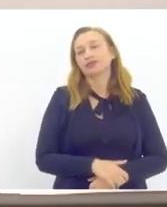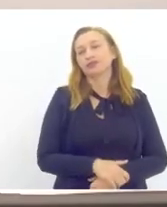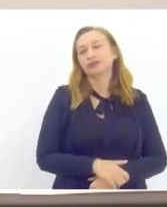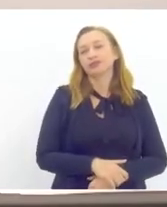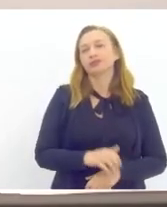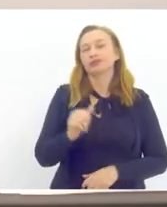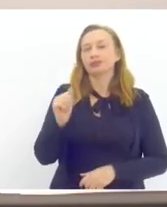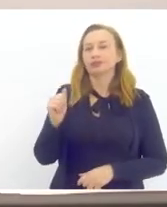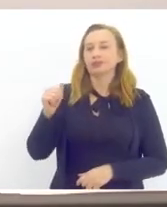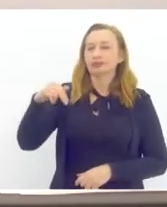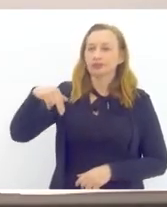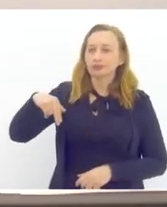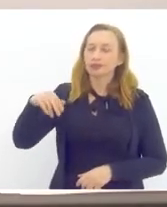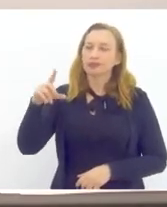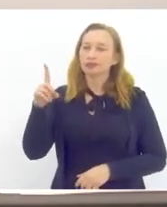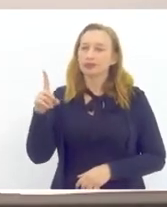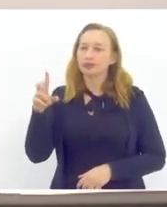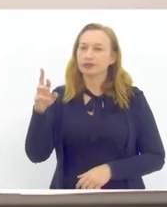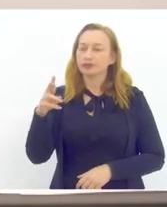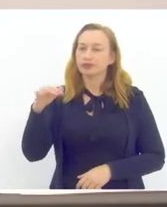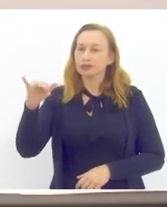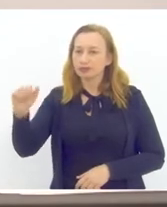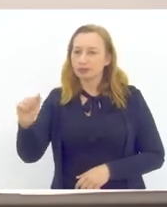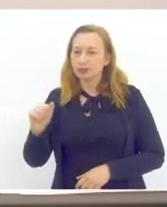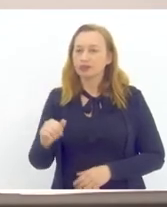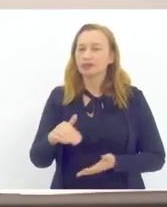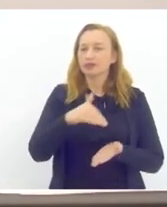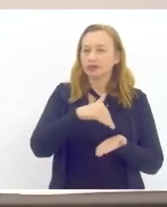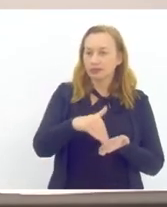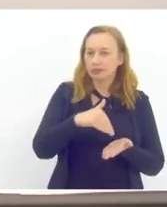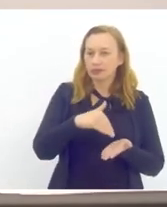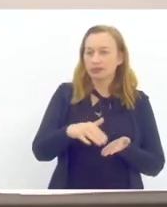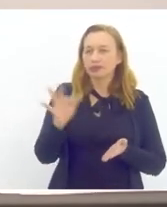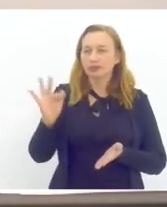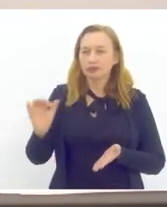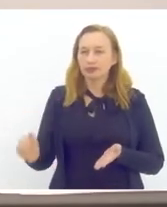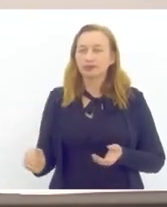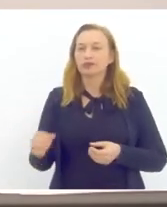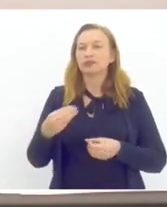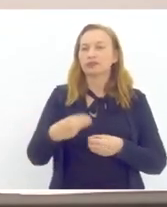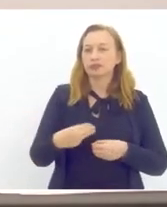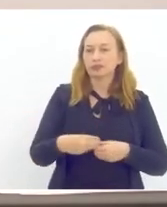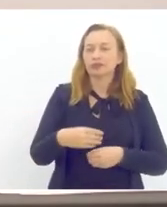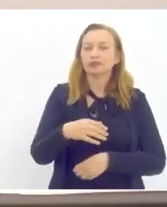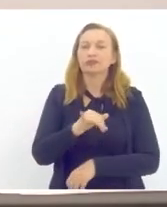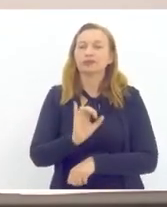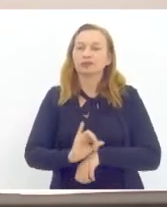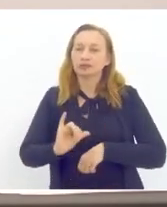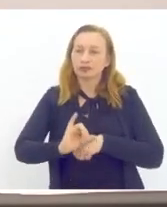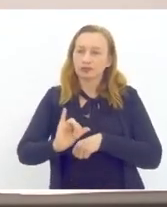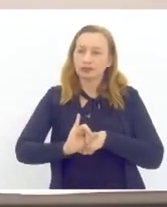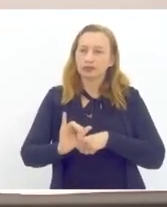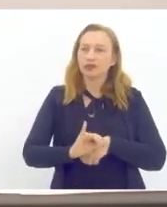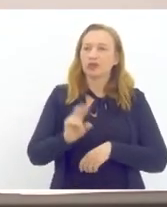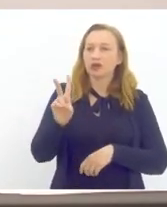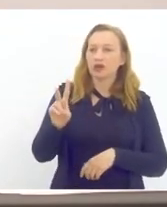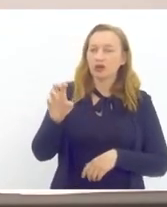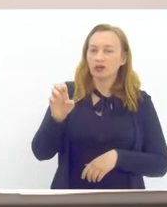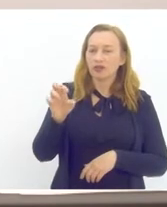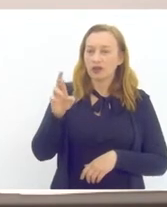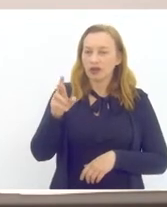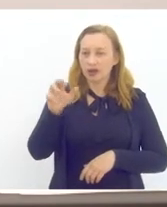Andréia Senco, secretária de Fazenda do município da capital. A Vera de